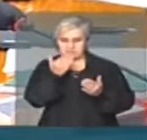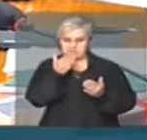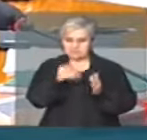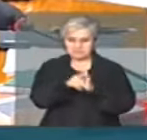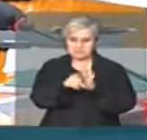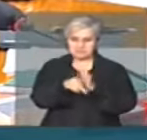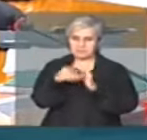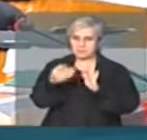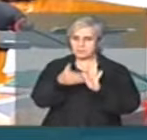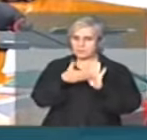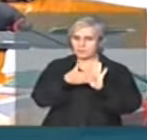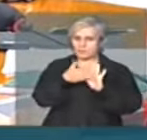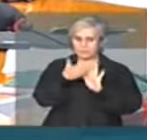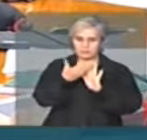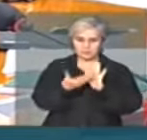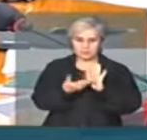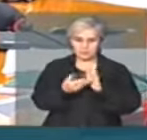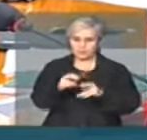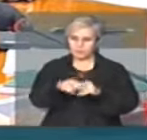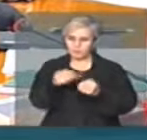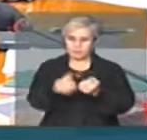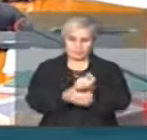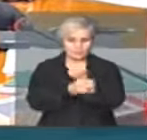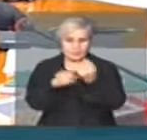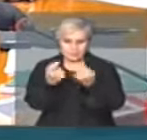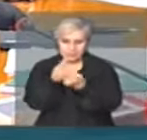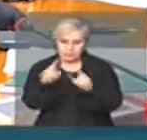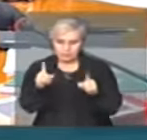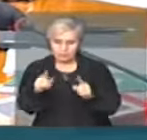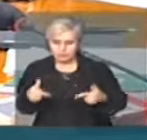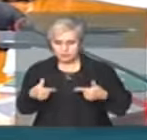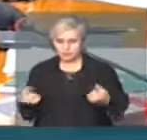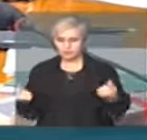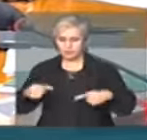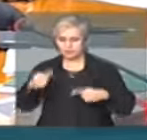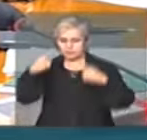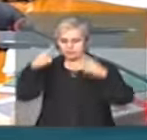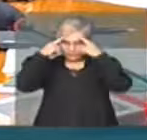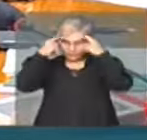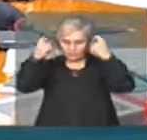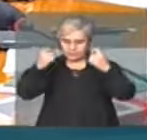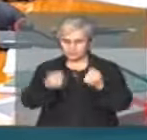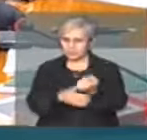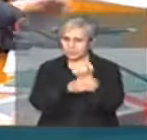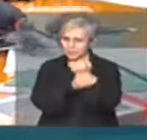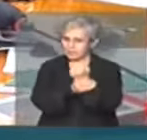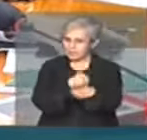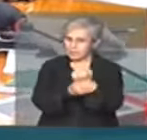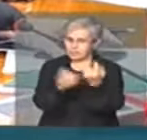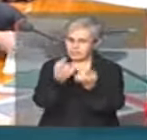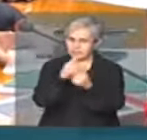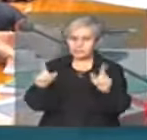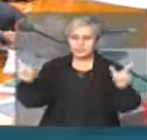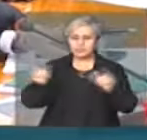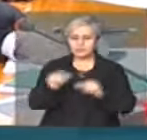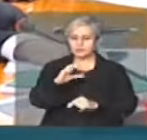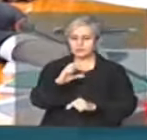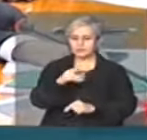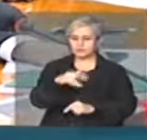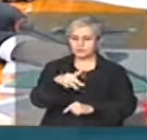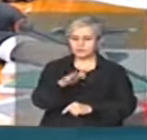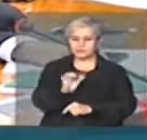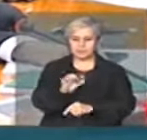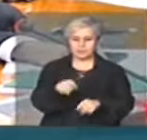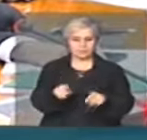propõe. Ela não garante combater a violência, ela não garante diminuir a criminalidade